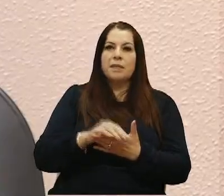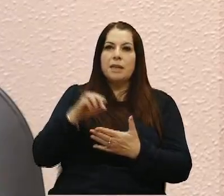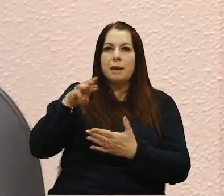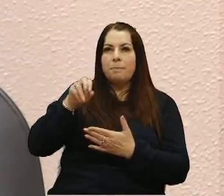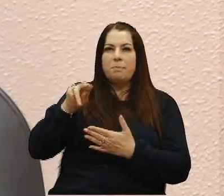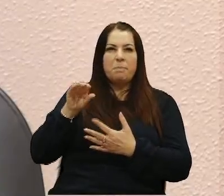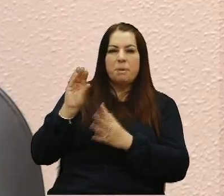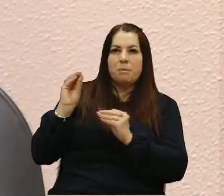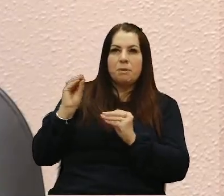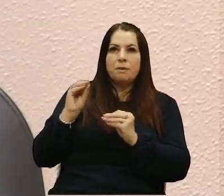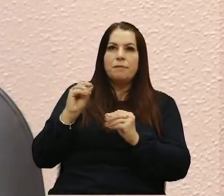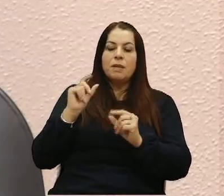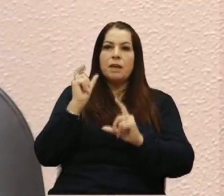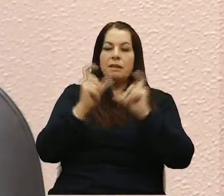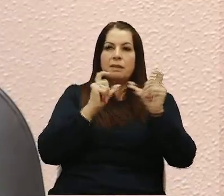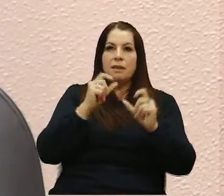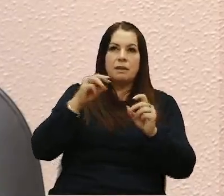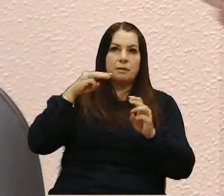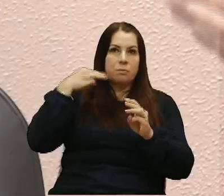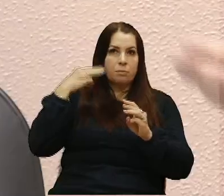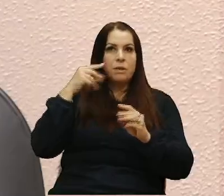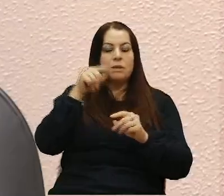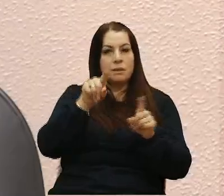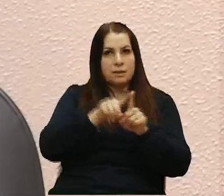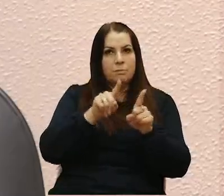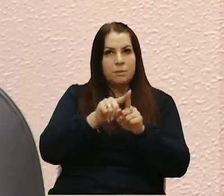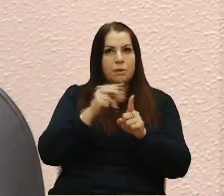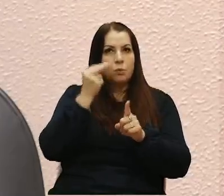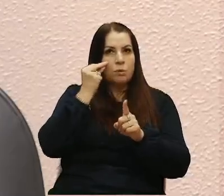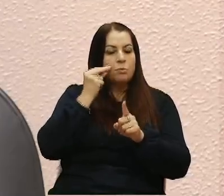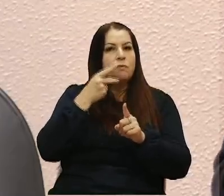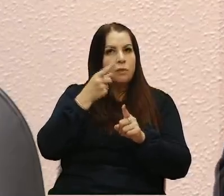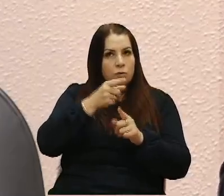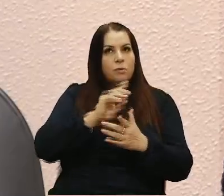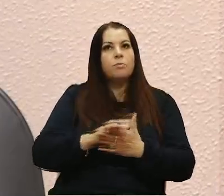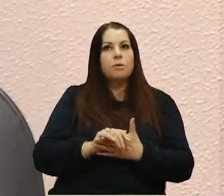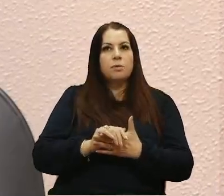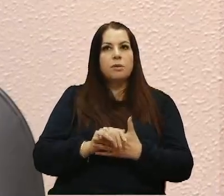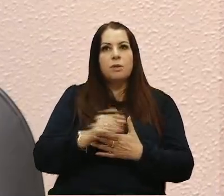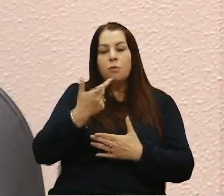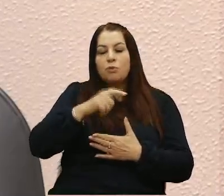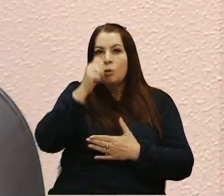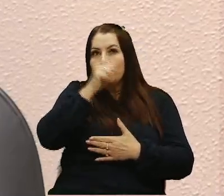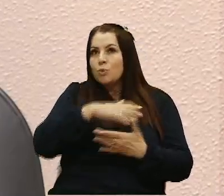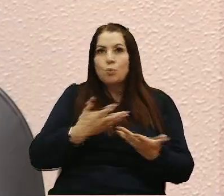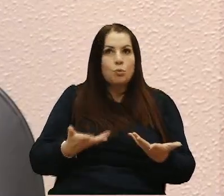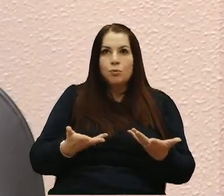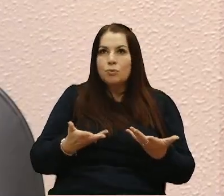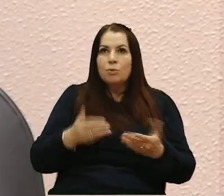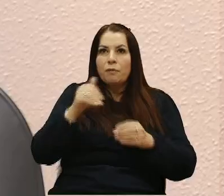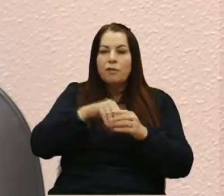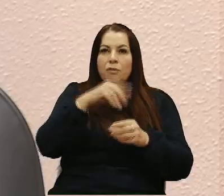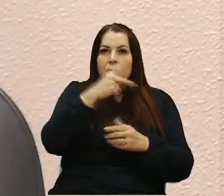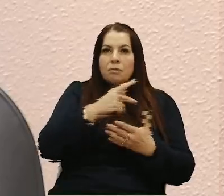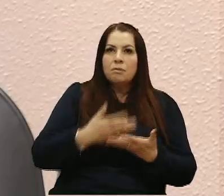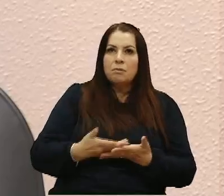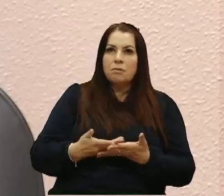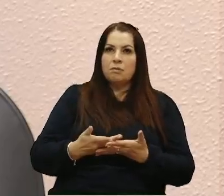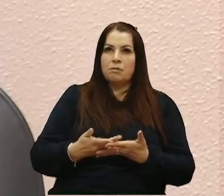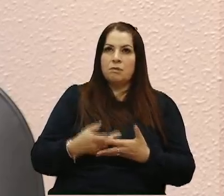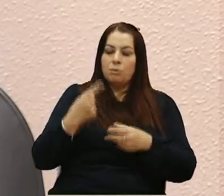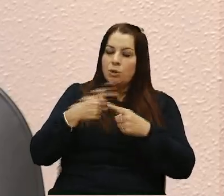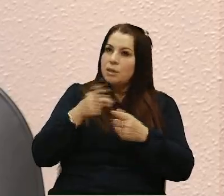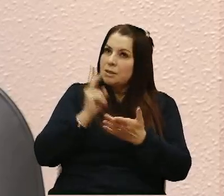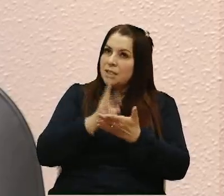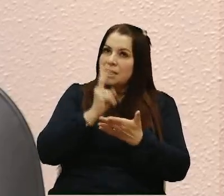Eu vi ataques à vereadora Marisol nas redes, sim, e o Libardi falou sobre isso, que eu achei um absurdo pelo voto dela. Porque